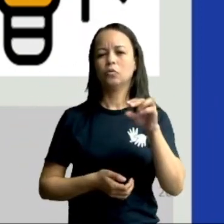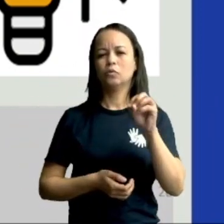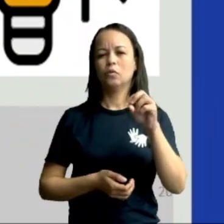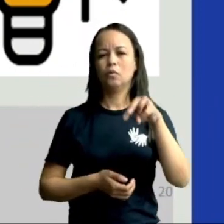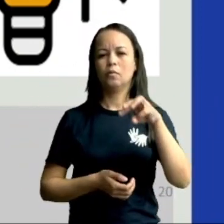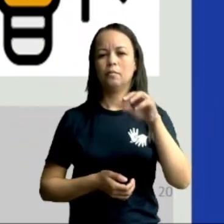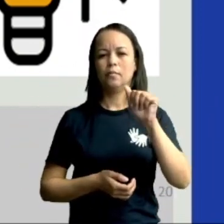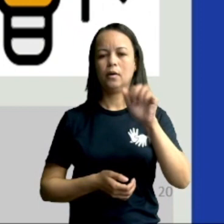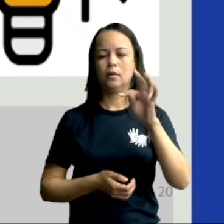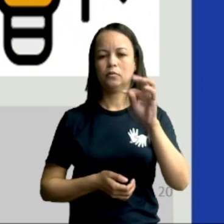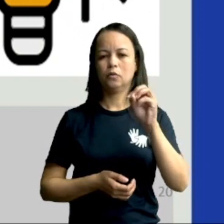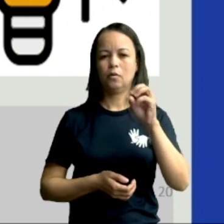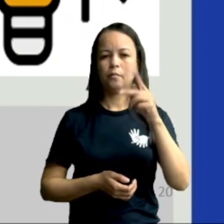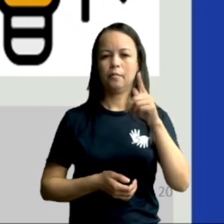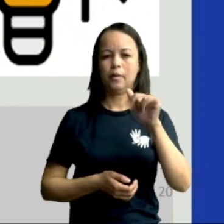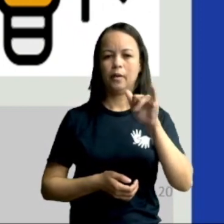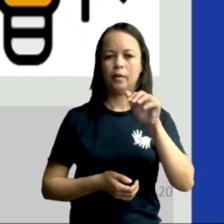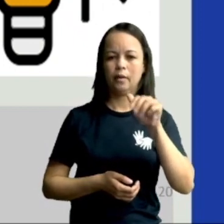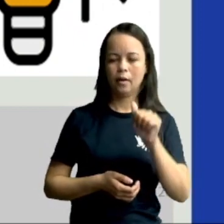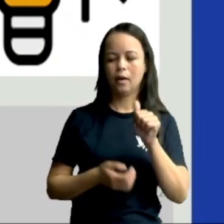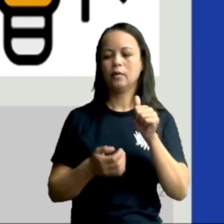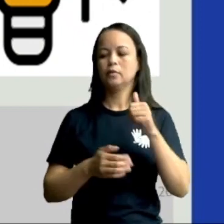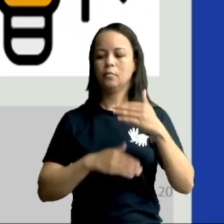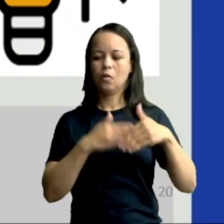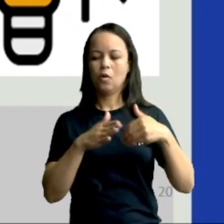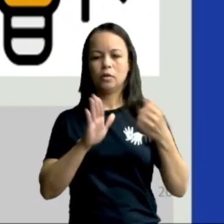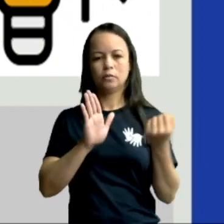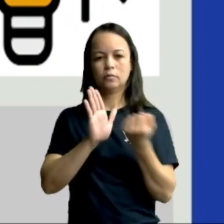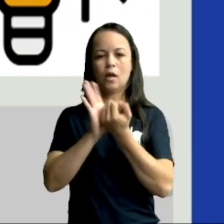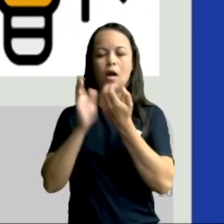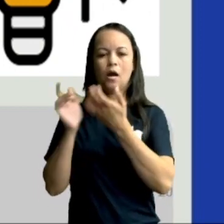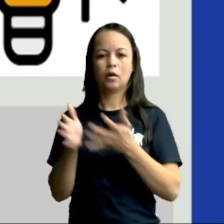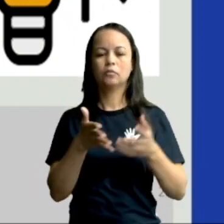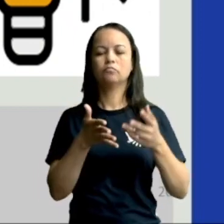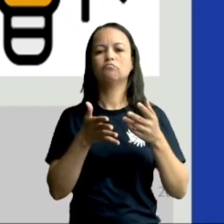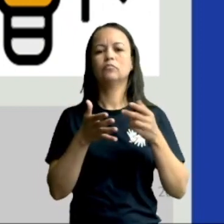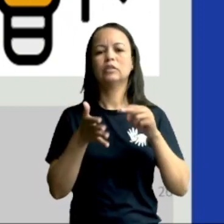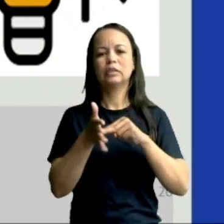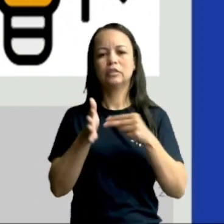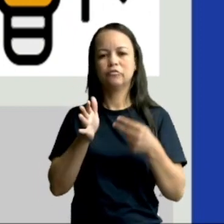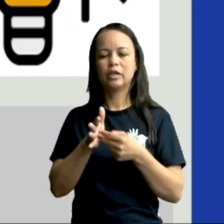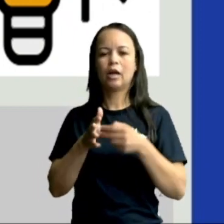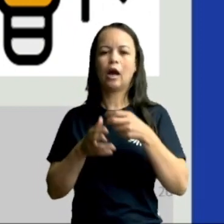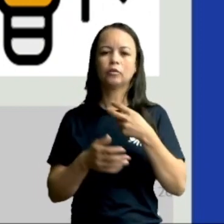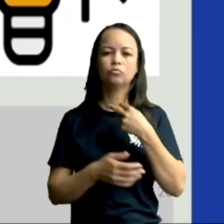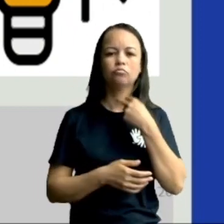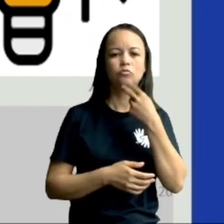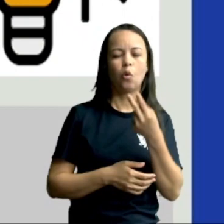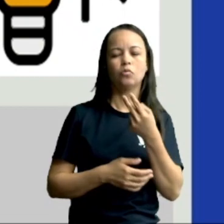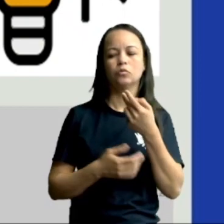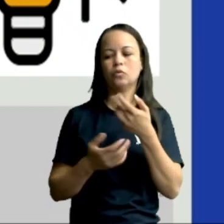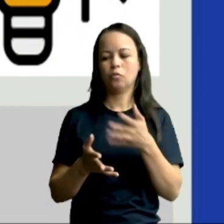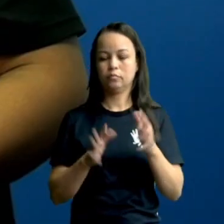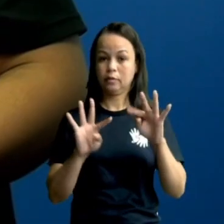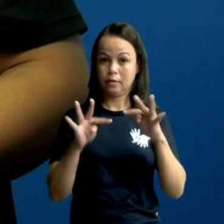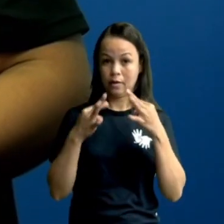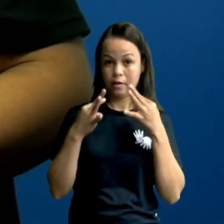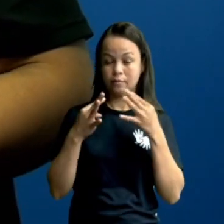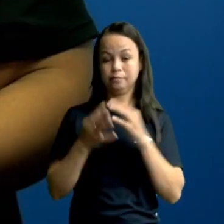acontece nas palavras que simbolizam a reprodução de determinados sons. Vê que interessante, volta para